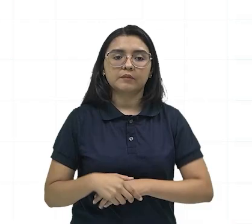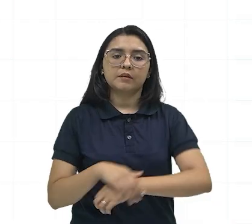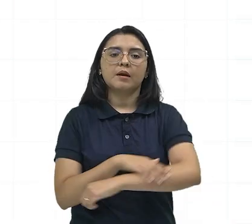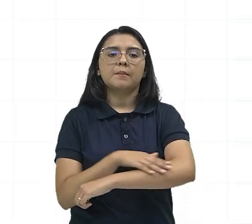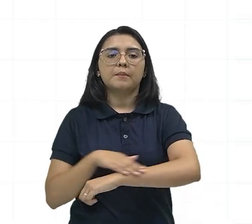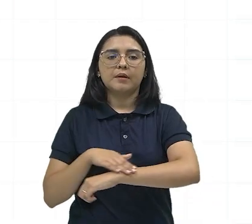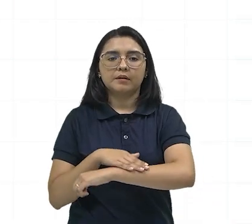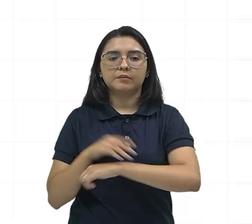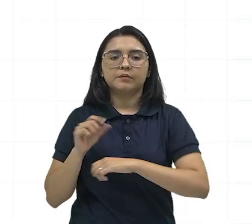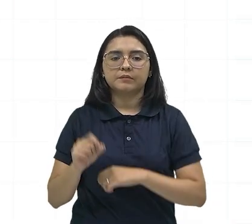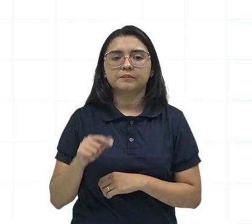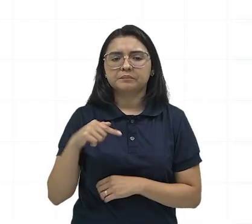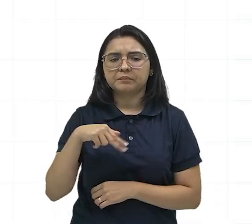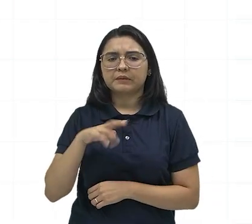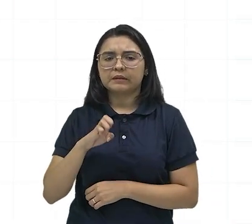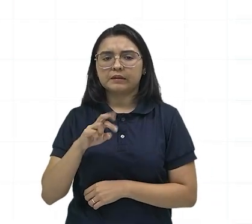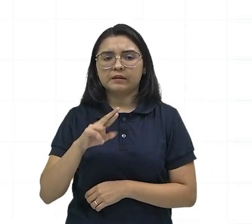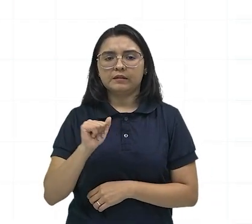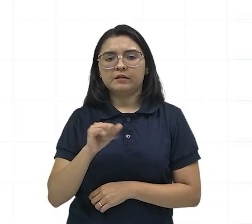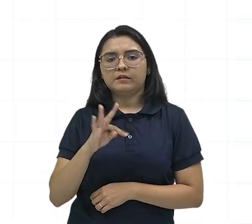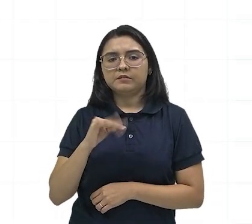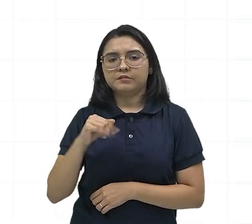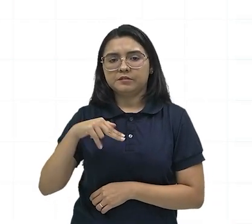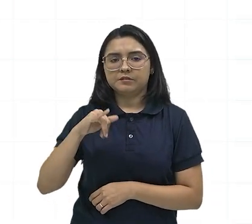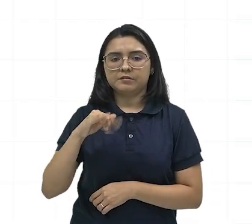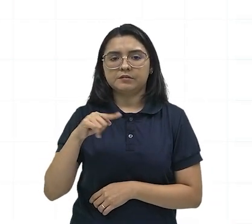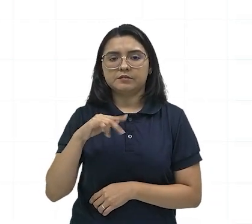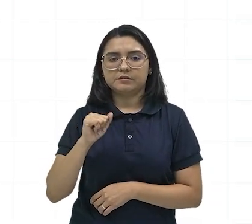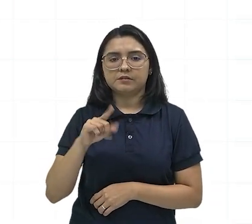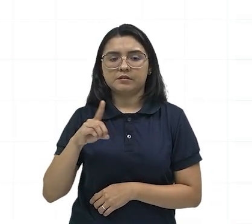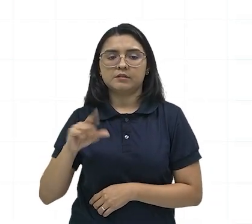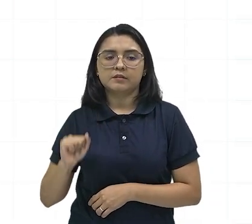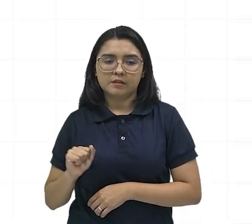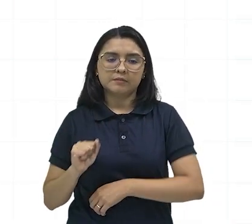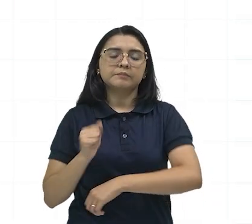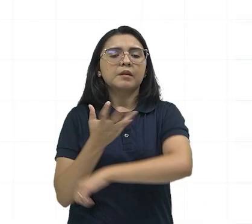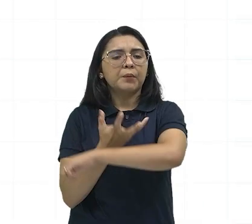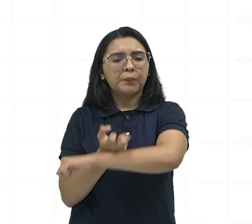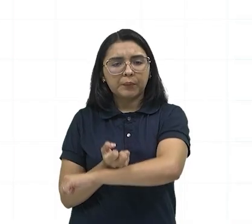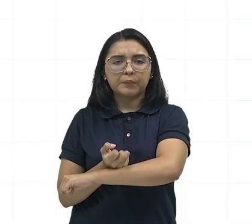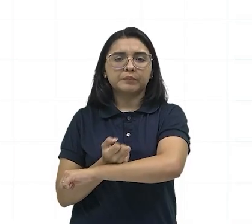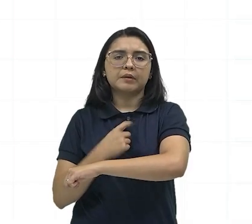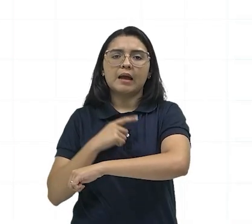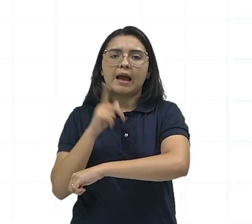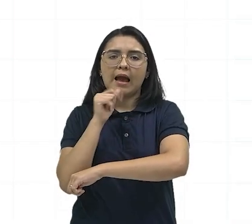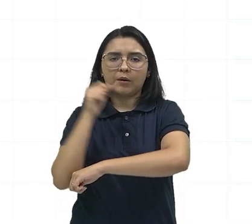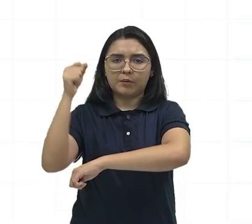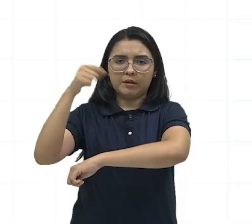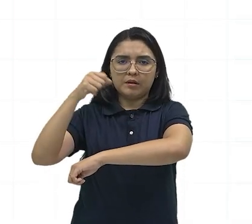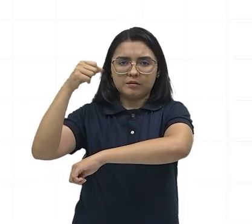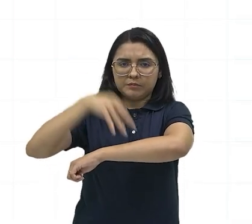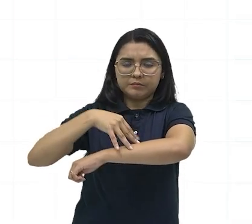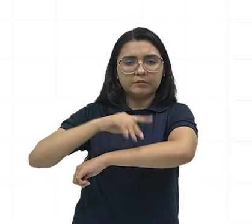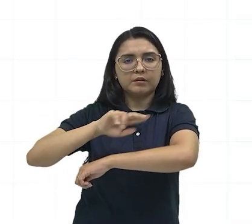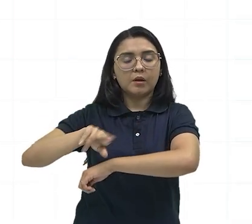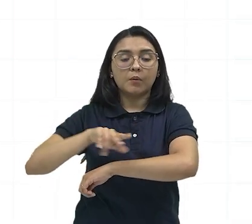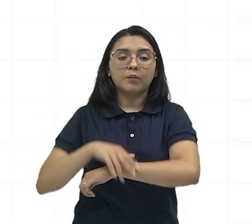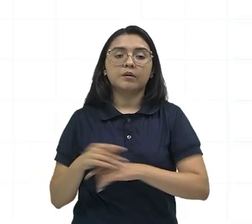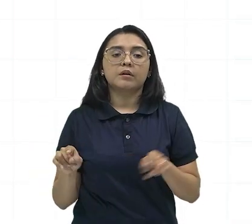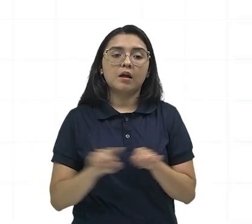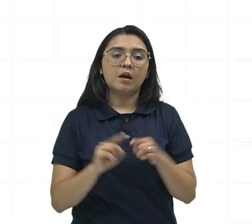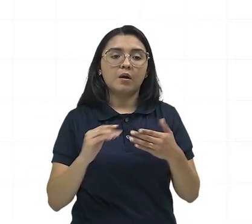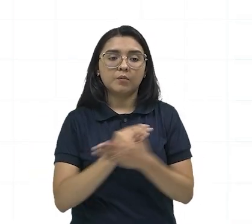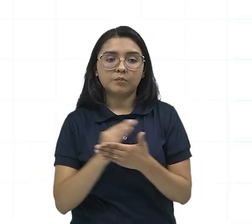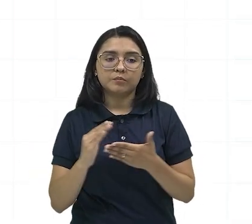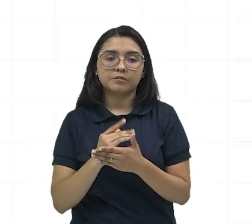pele, né, que é queratinizada, seca e impermeável. E algumas possuem